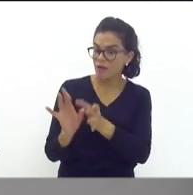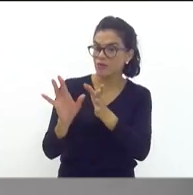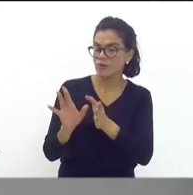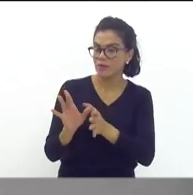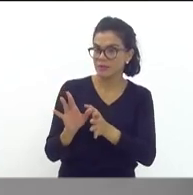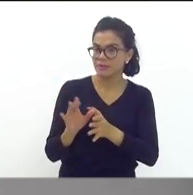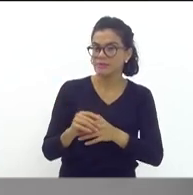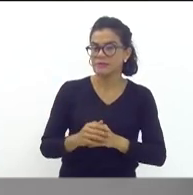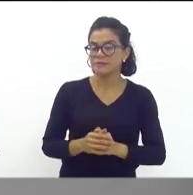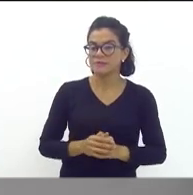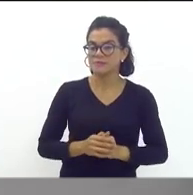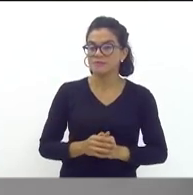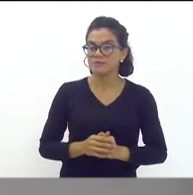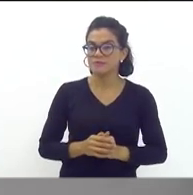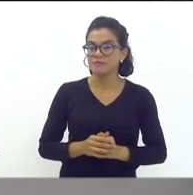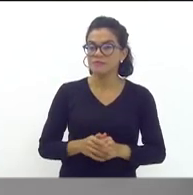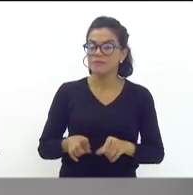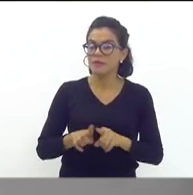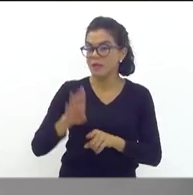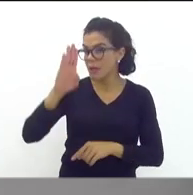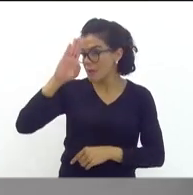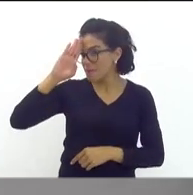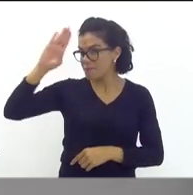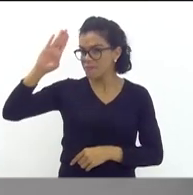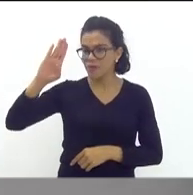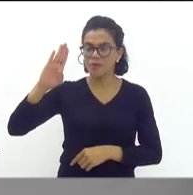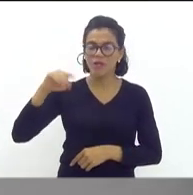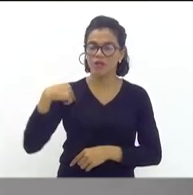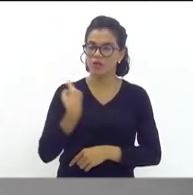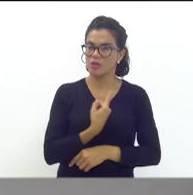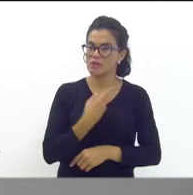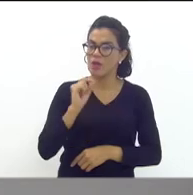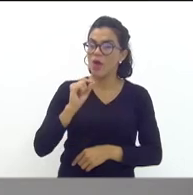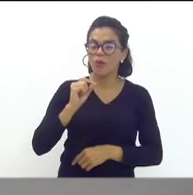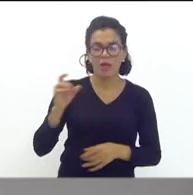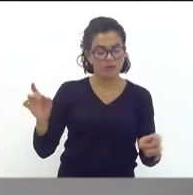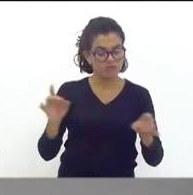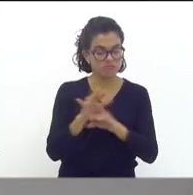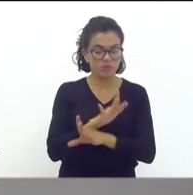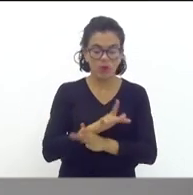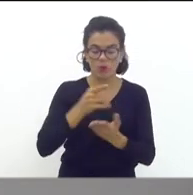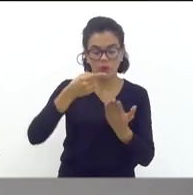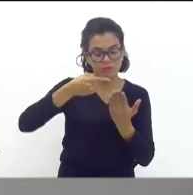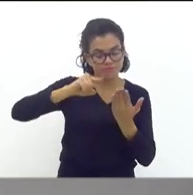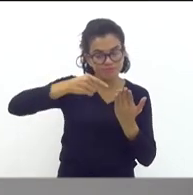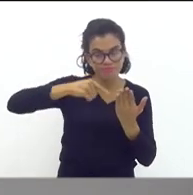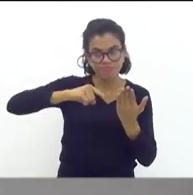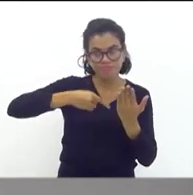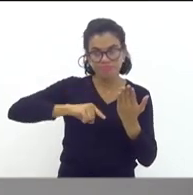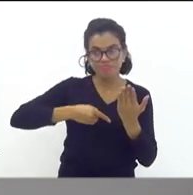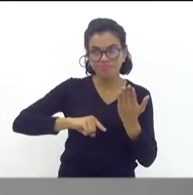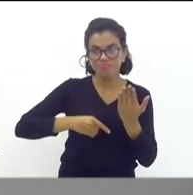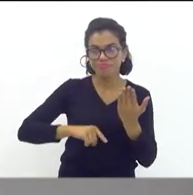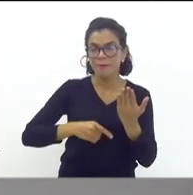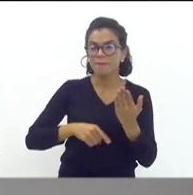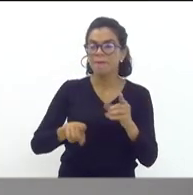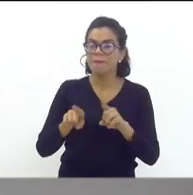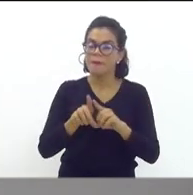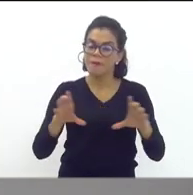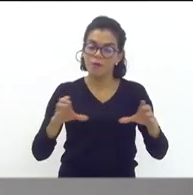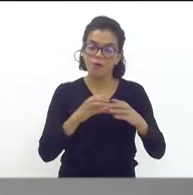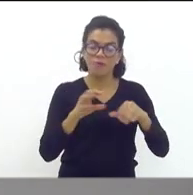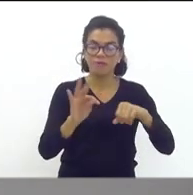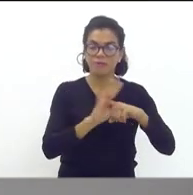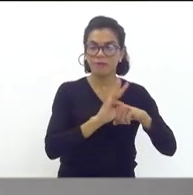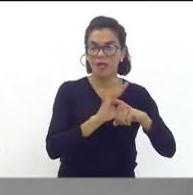então é uma prioridade Nossa é concluir essa revisão entendeu a gente já já a parte técnica já foi